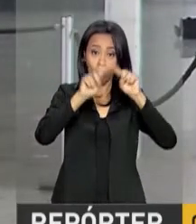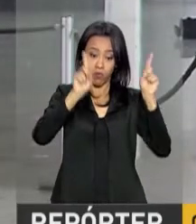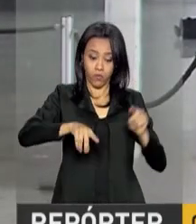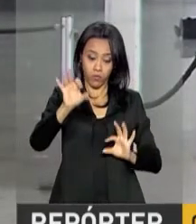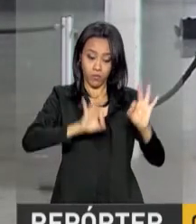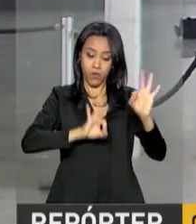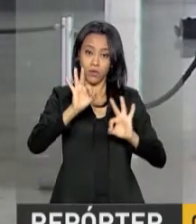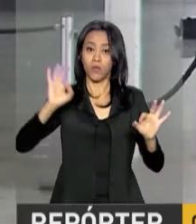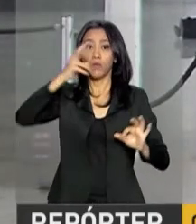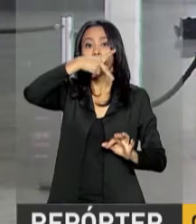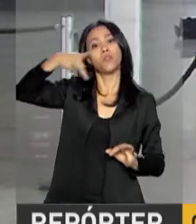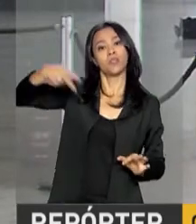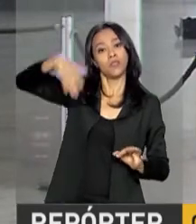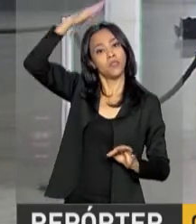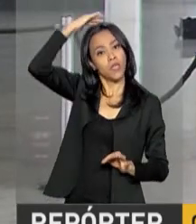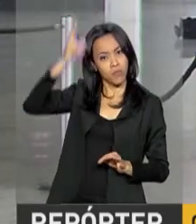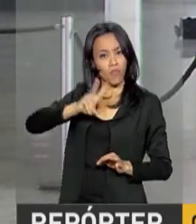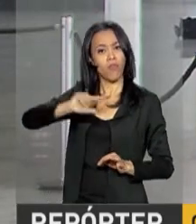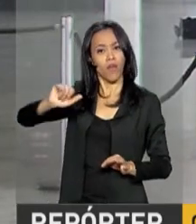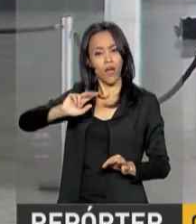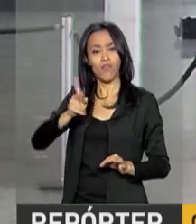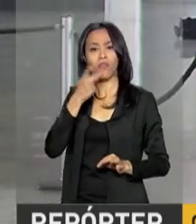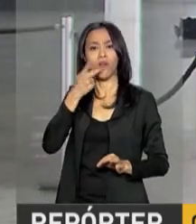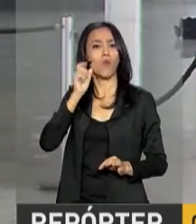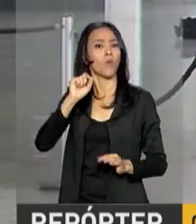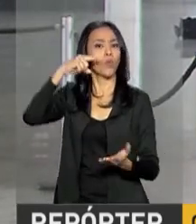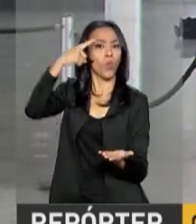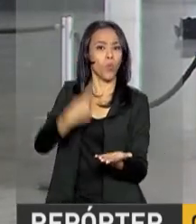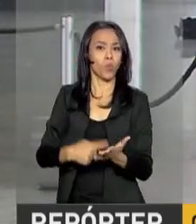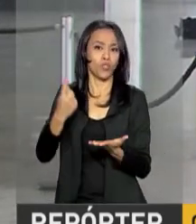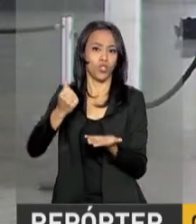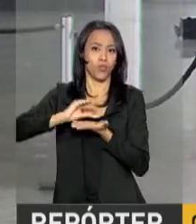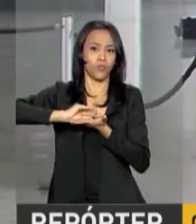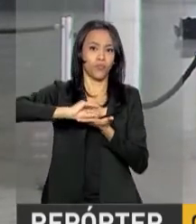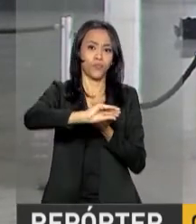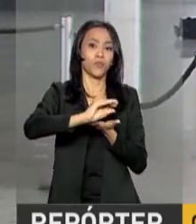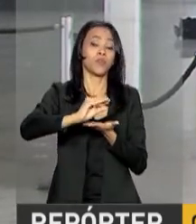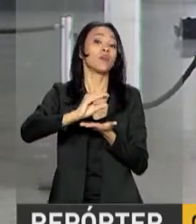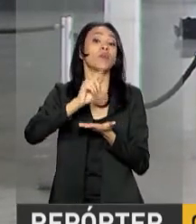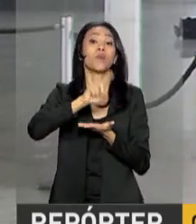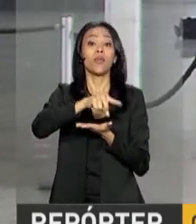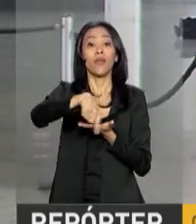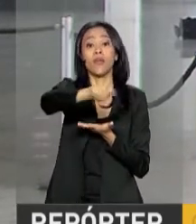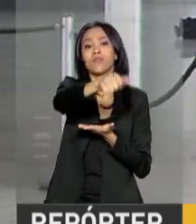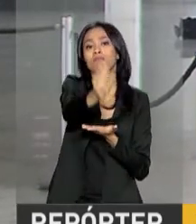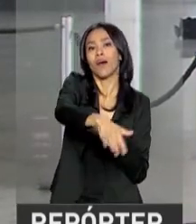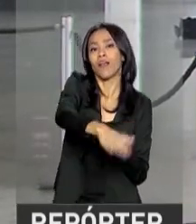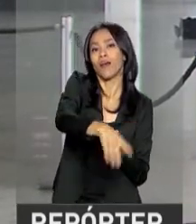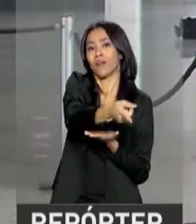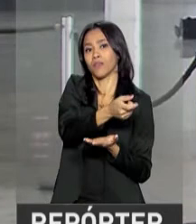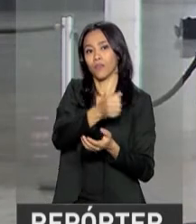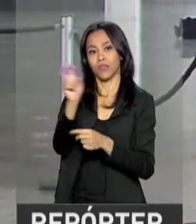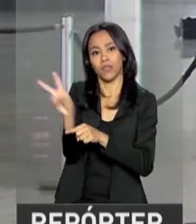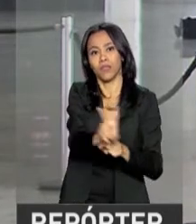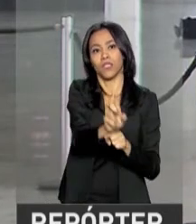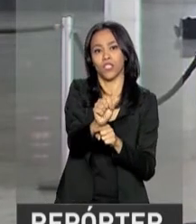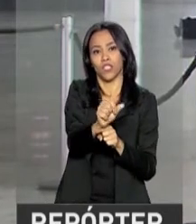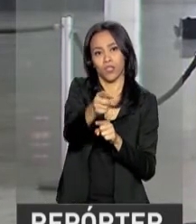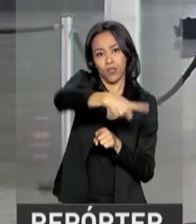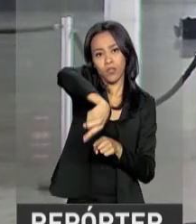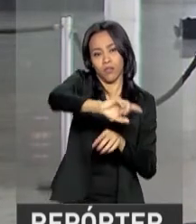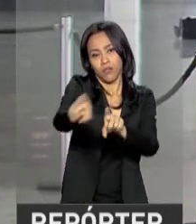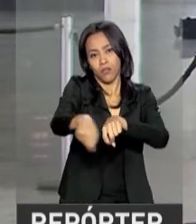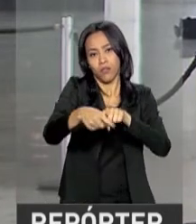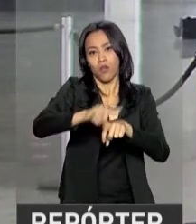deve reafirmar o compromisso de dar créditos mais baratos aos agricultores familiares a idéia é ampliar